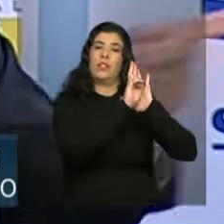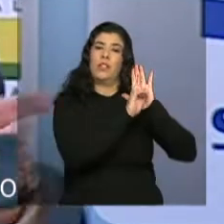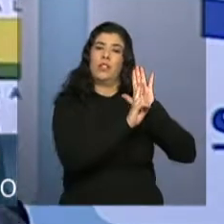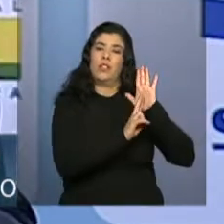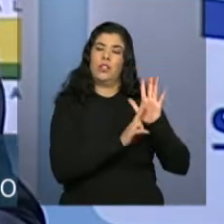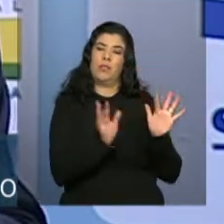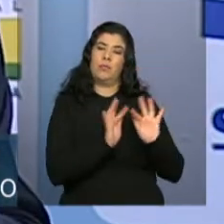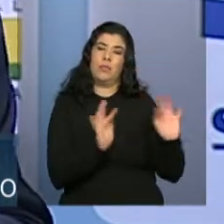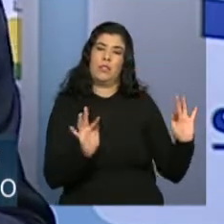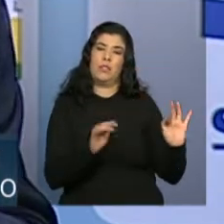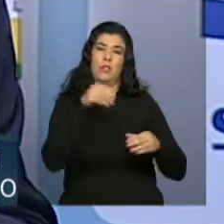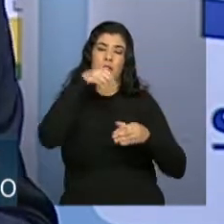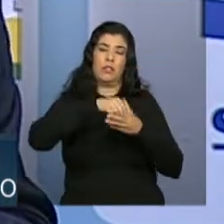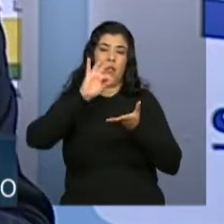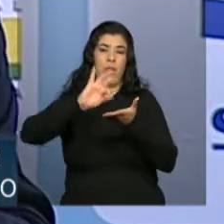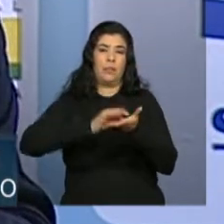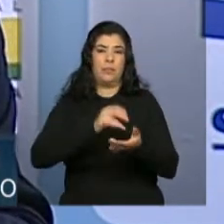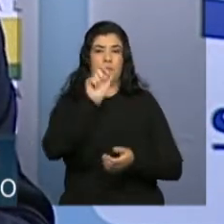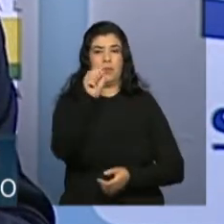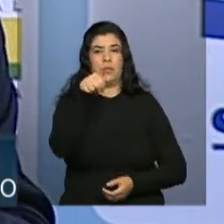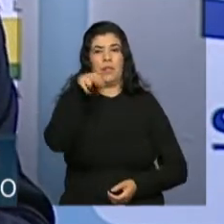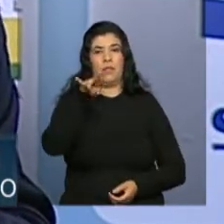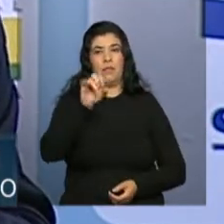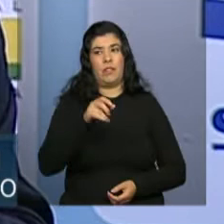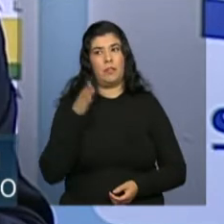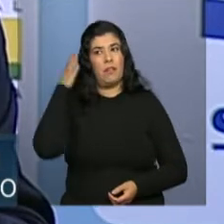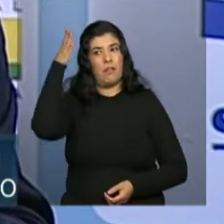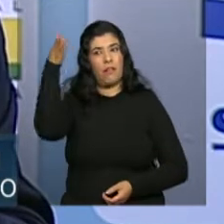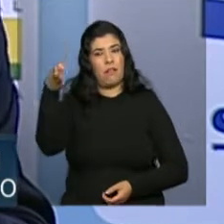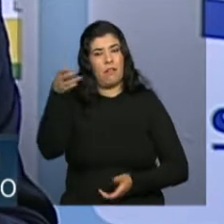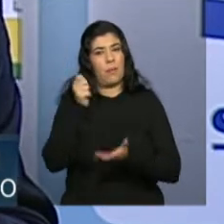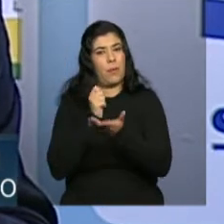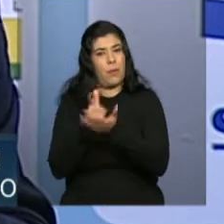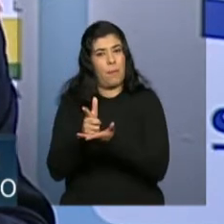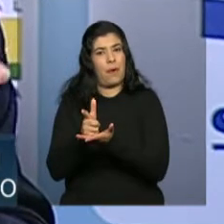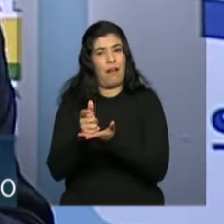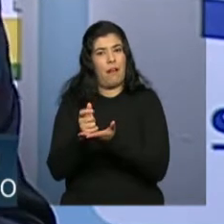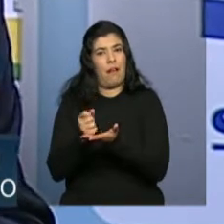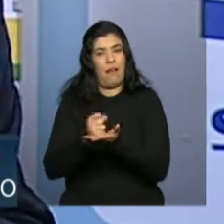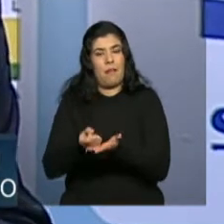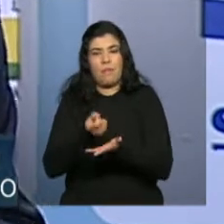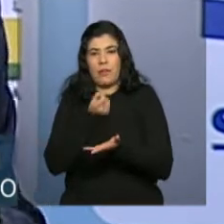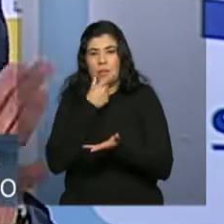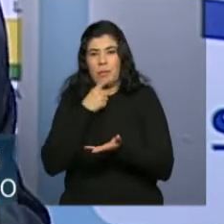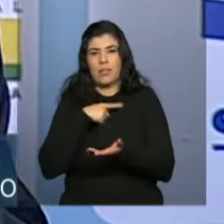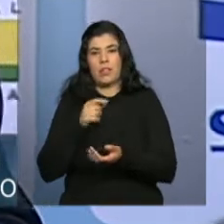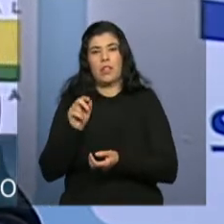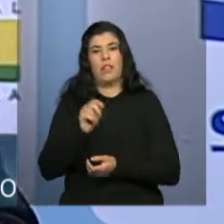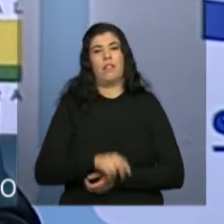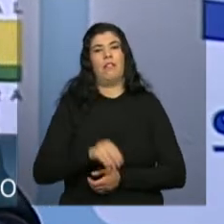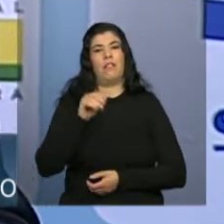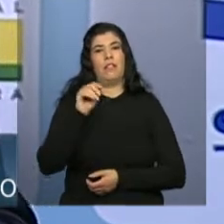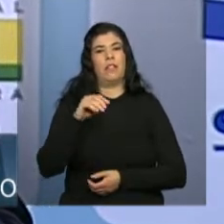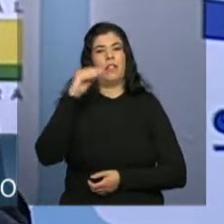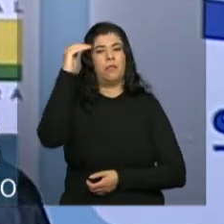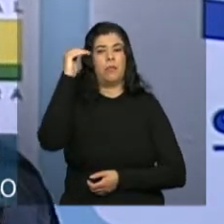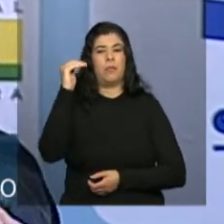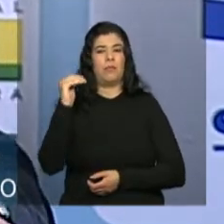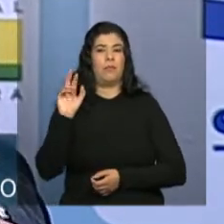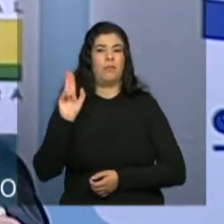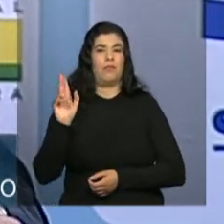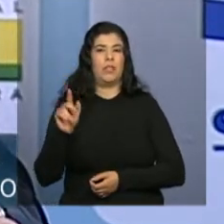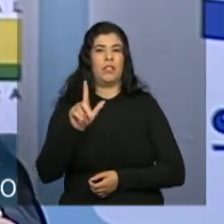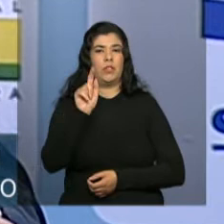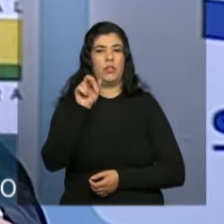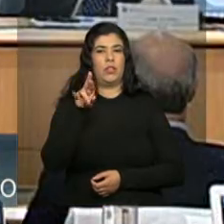simplificado não vida que já não pode dizer mas preferi da farmácia Você tem o cimi lá tem um Genérico e tem o medicamento de referência